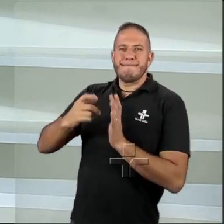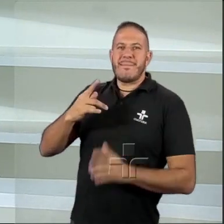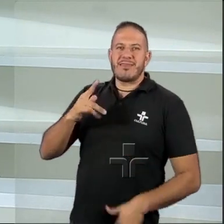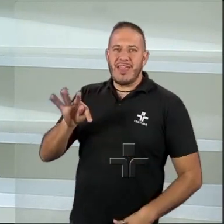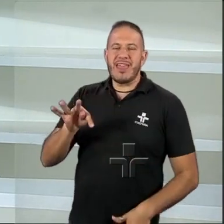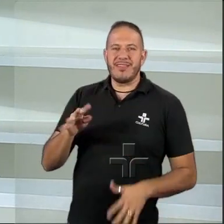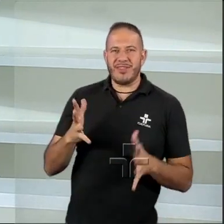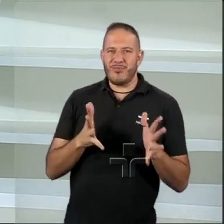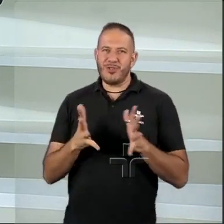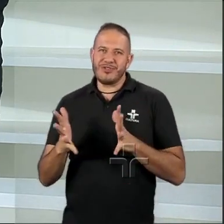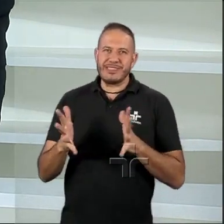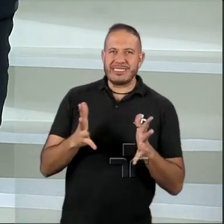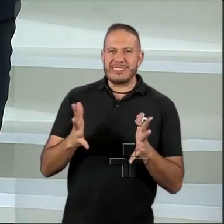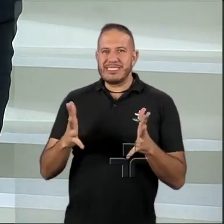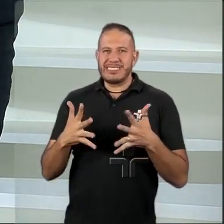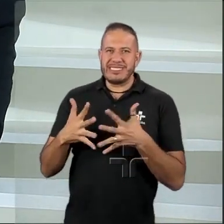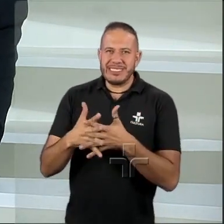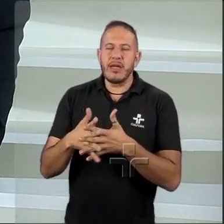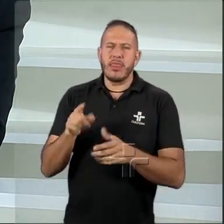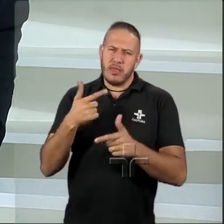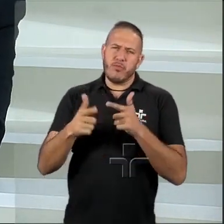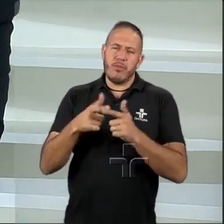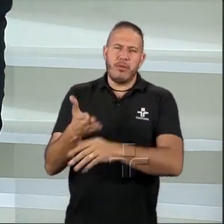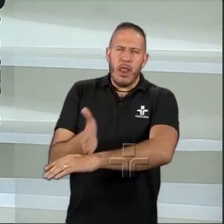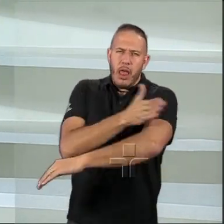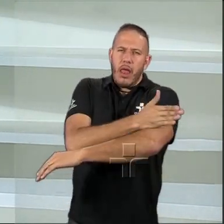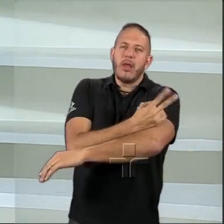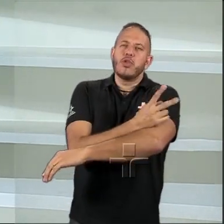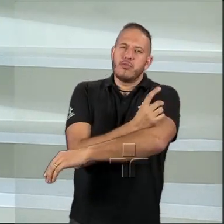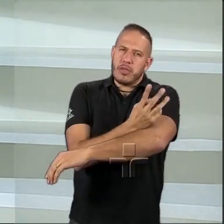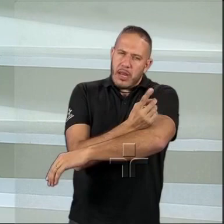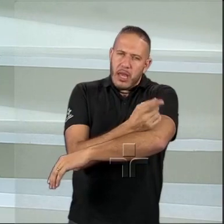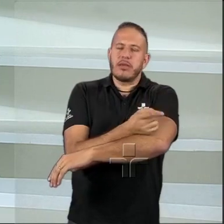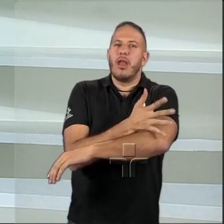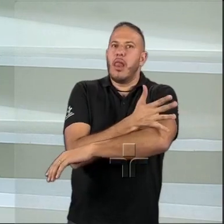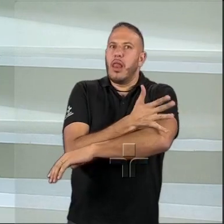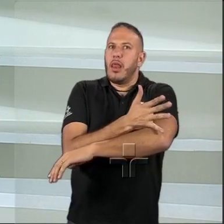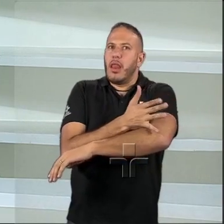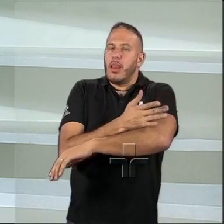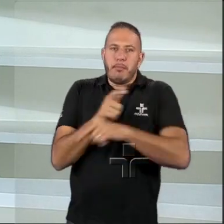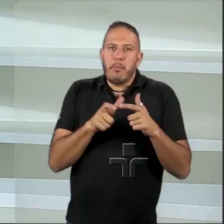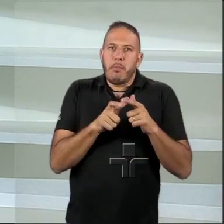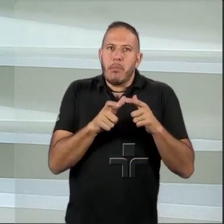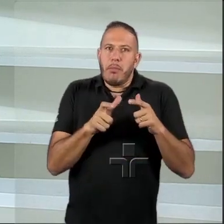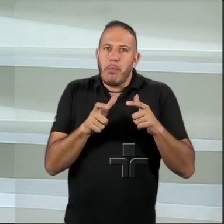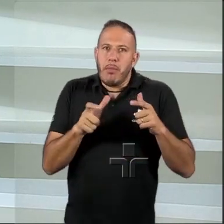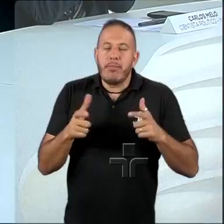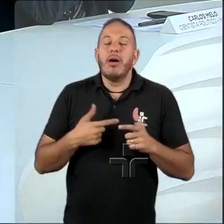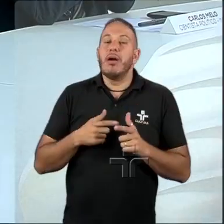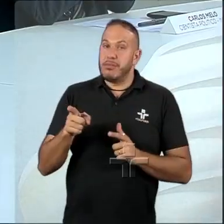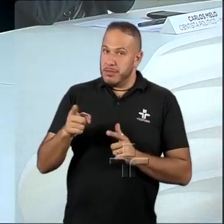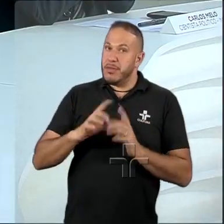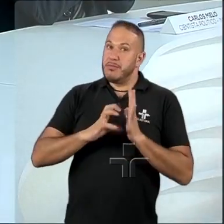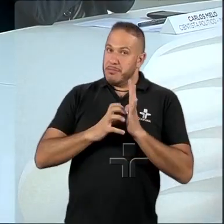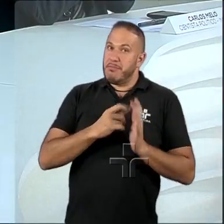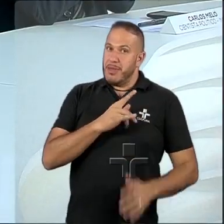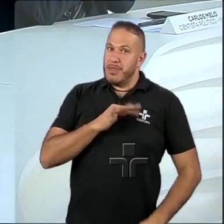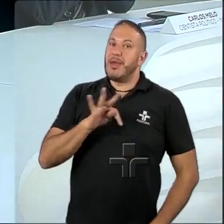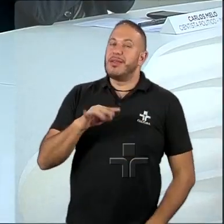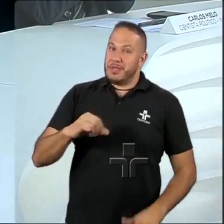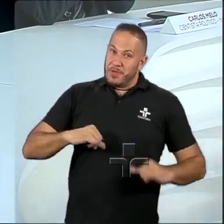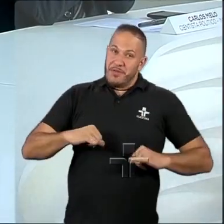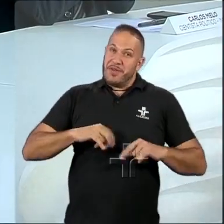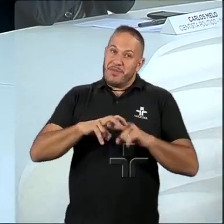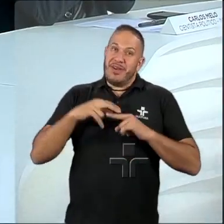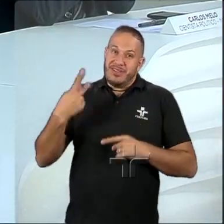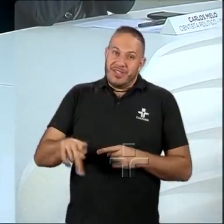Tem essa questão que vem lá de 2013, isso vem crescendo, o PT tem e tem pago o preço do sistema político, porque